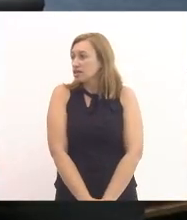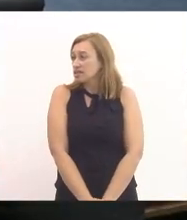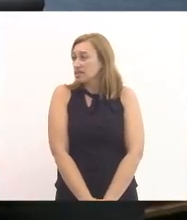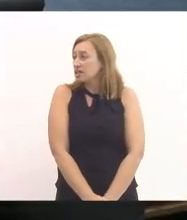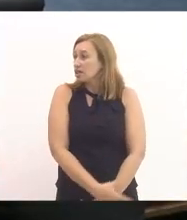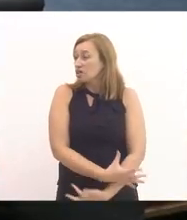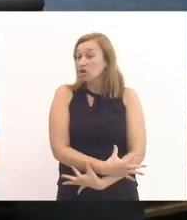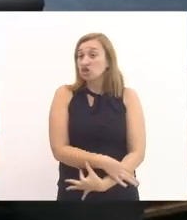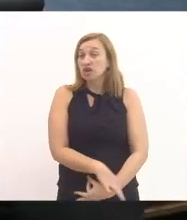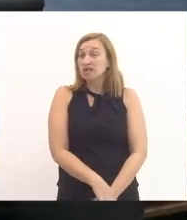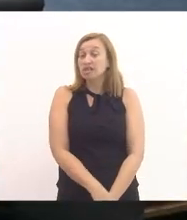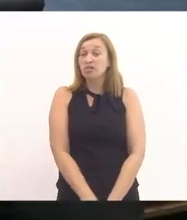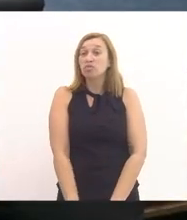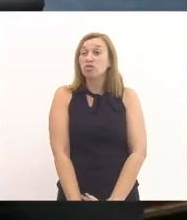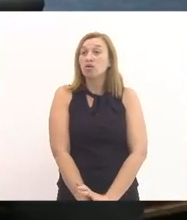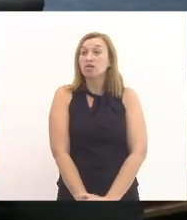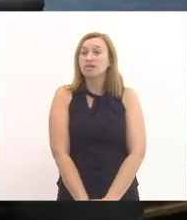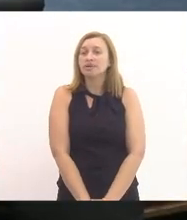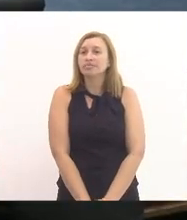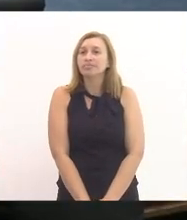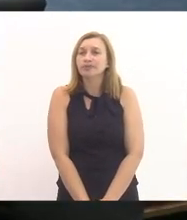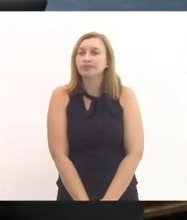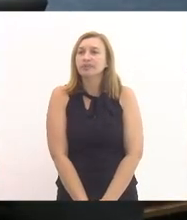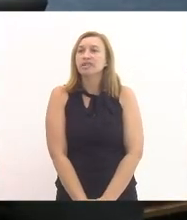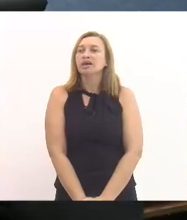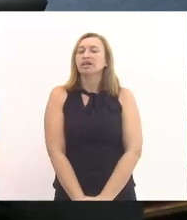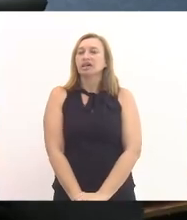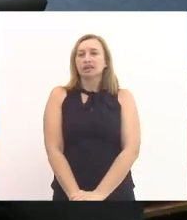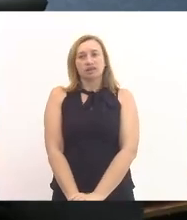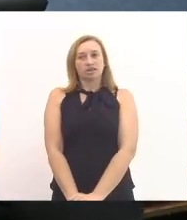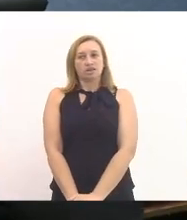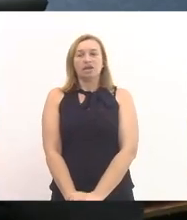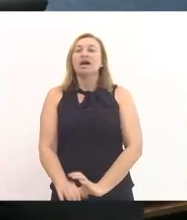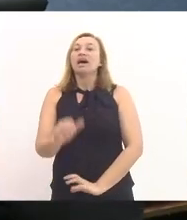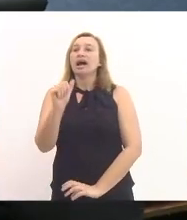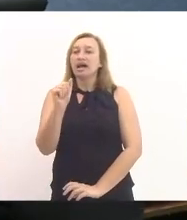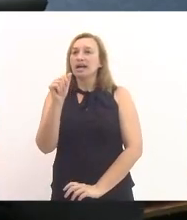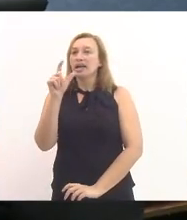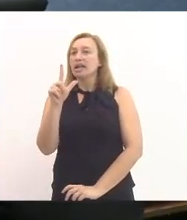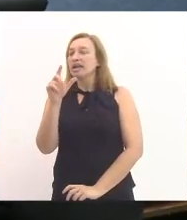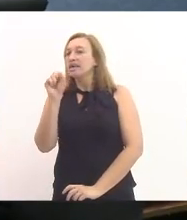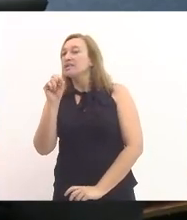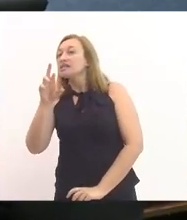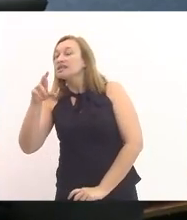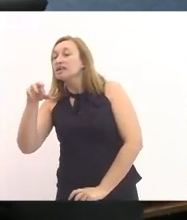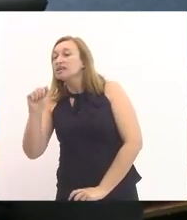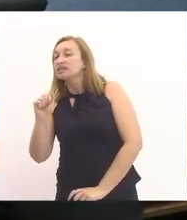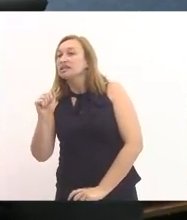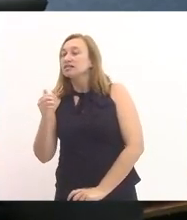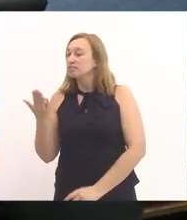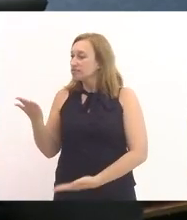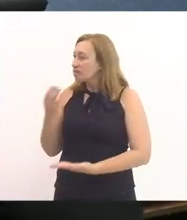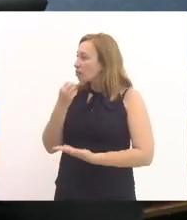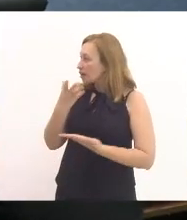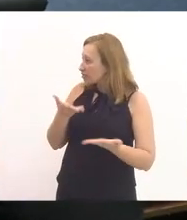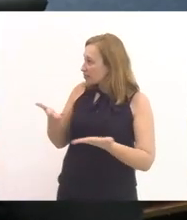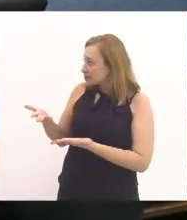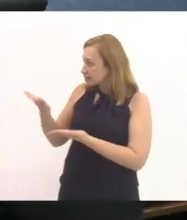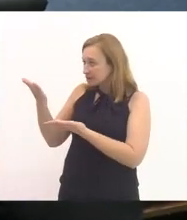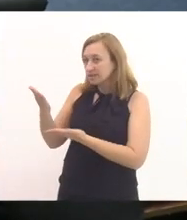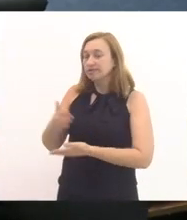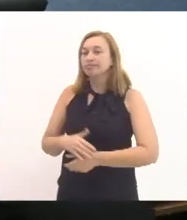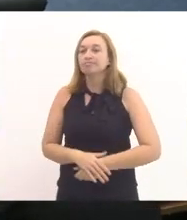a passar a palavra para pol Alessandra arroz foi muito bem vindo esse